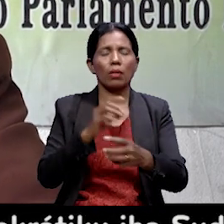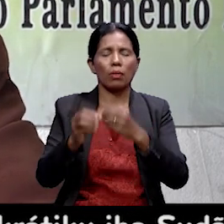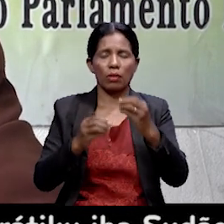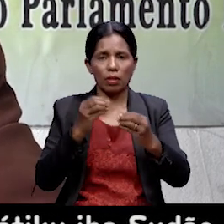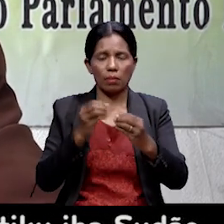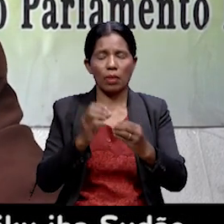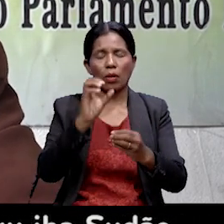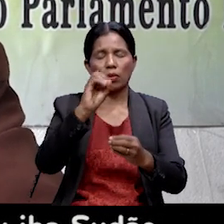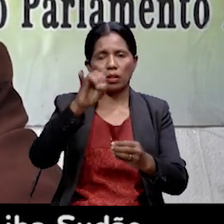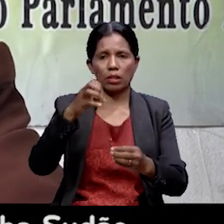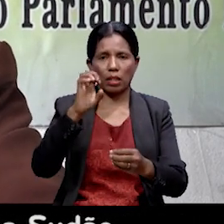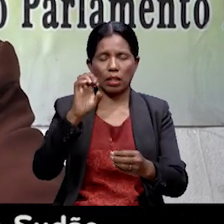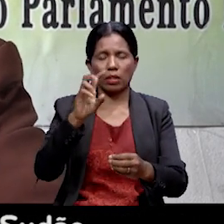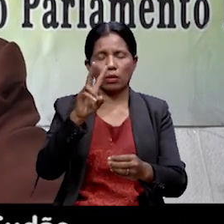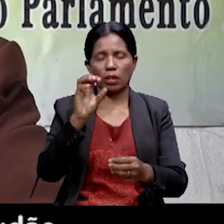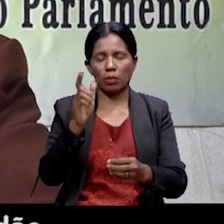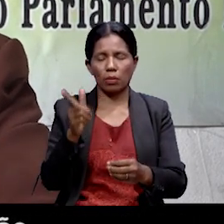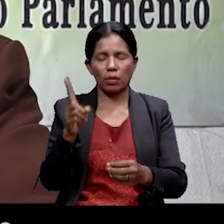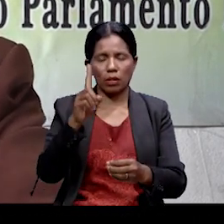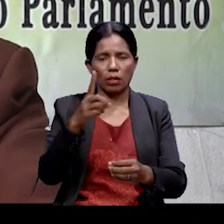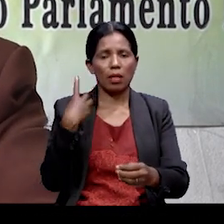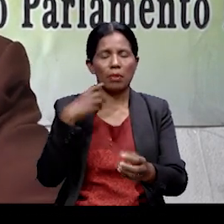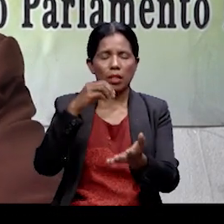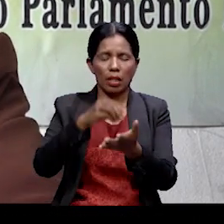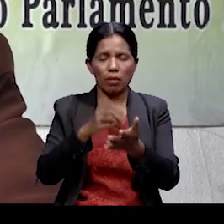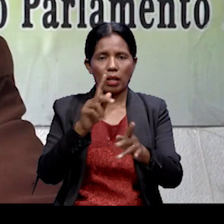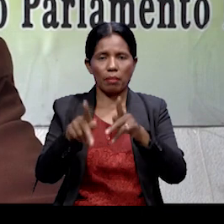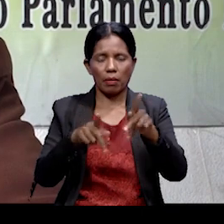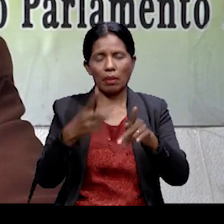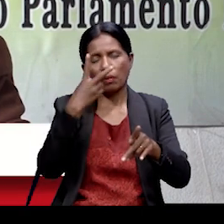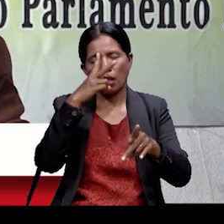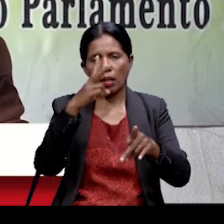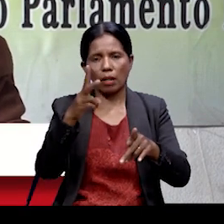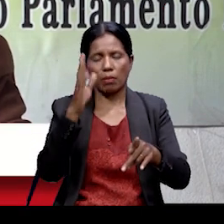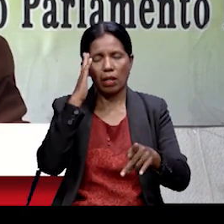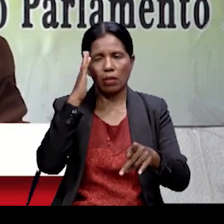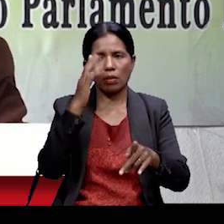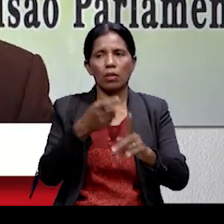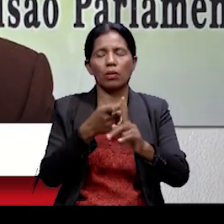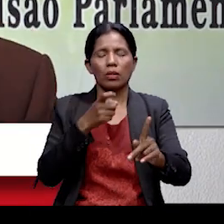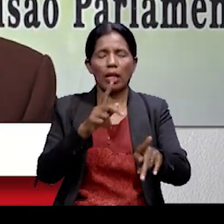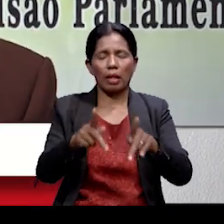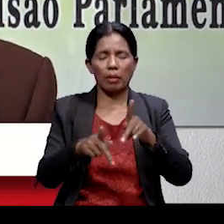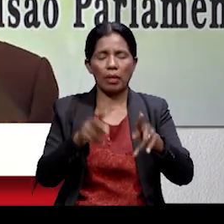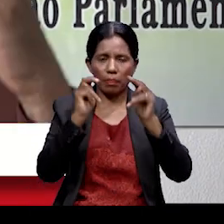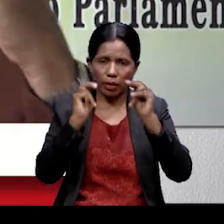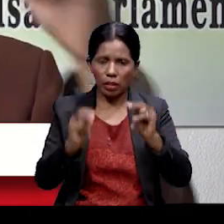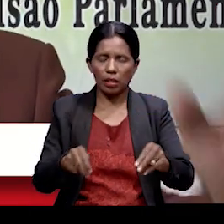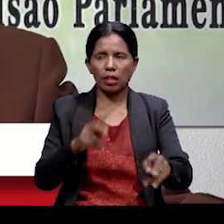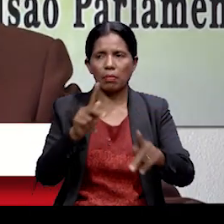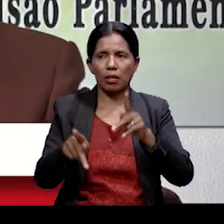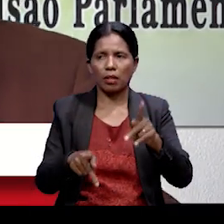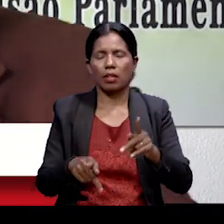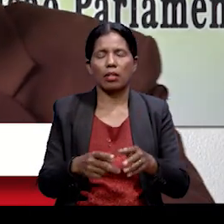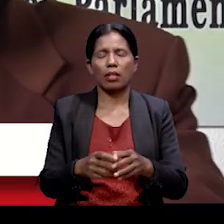2022, a me coloca a meu ponto de vista, reeliu o interesse povo nen. E frente à mudança, a tribo